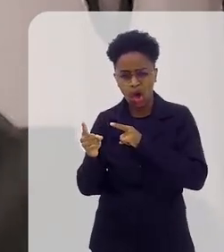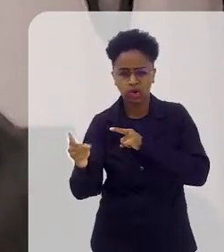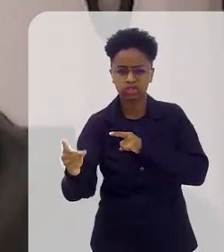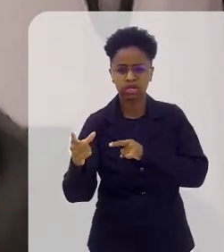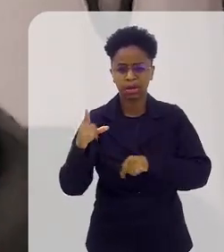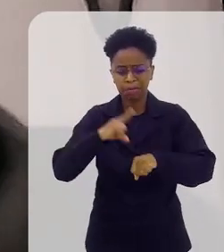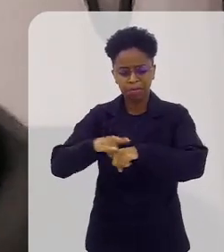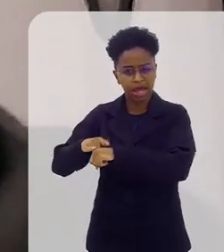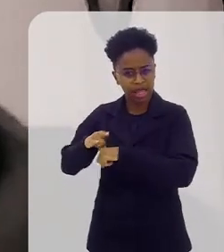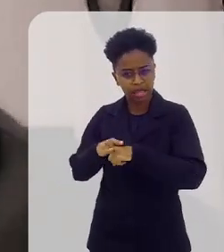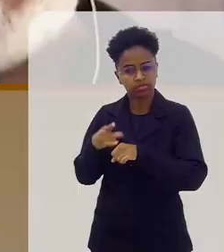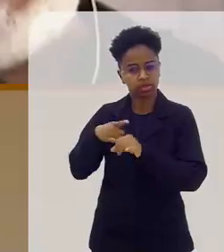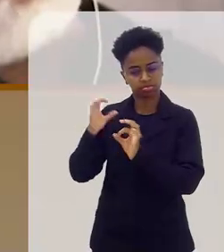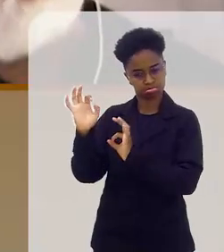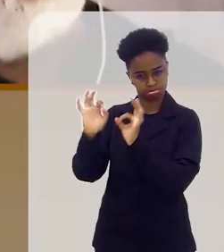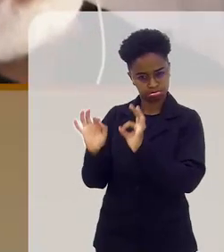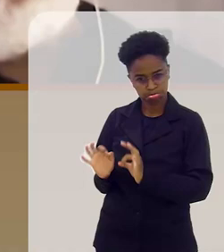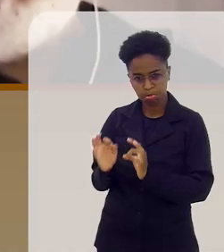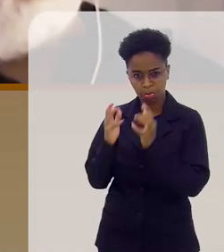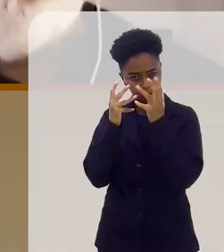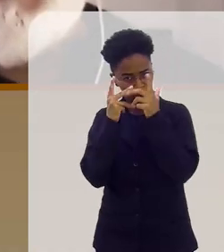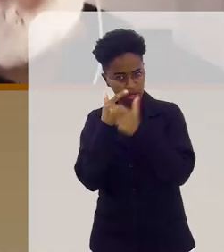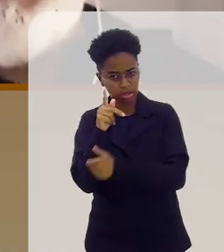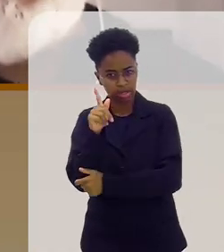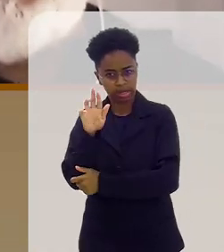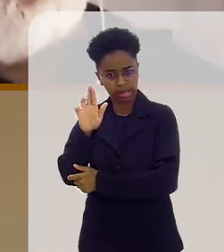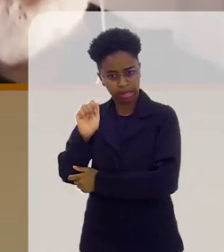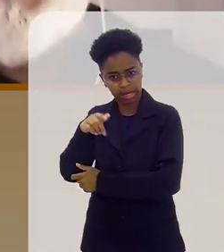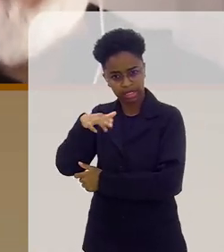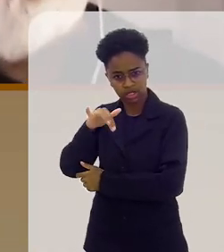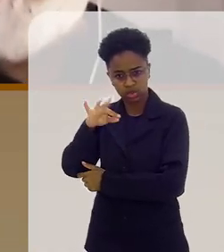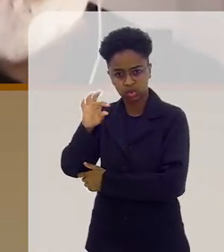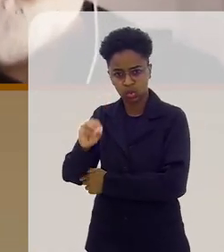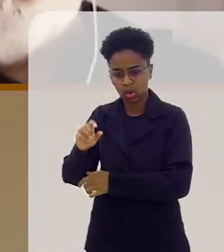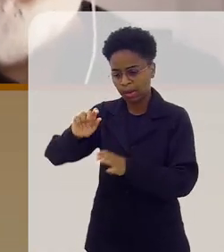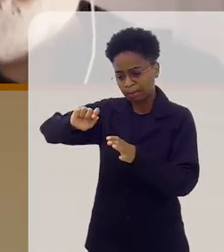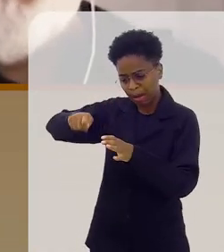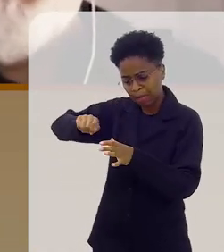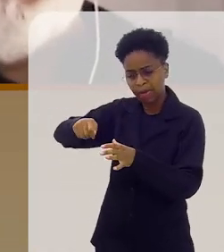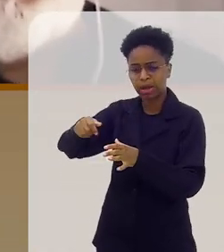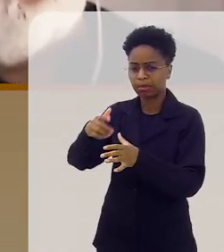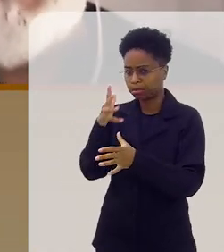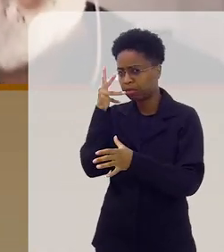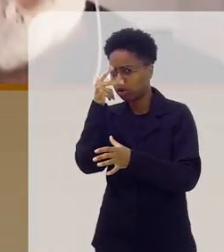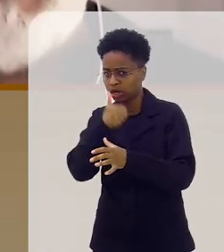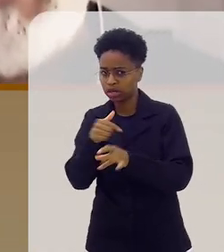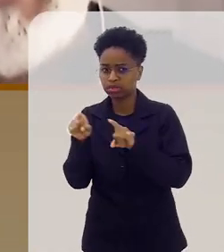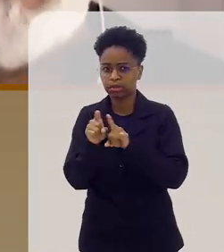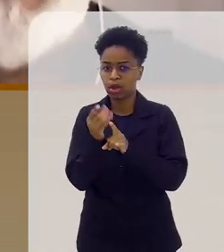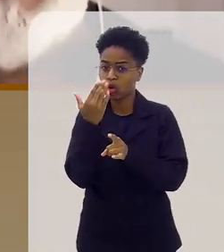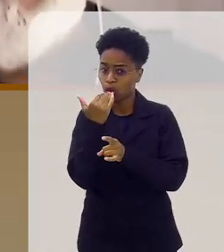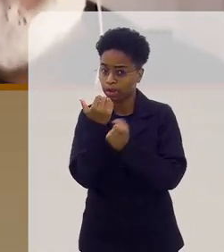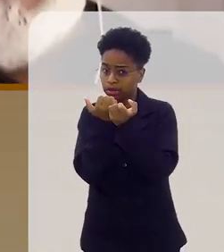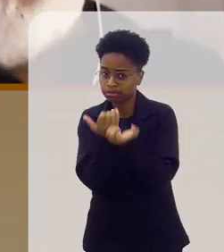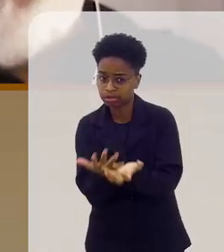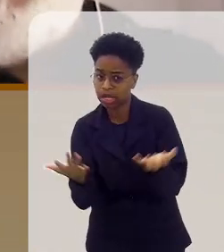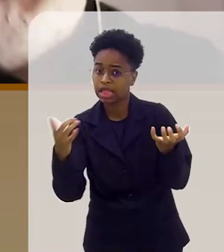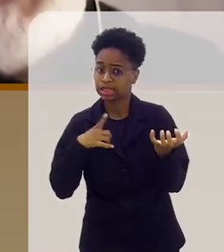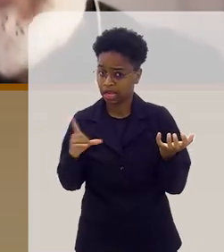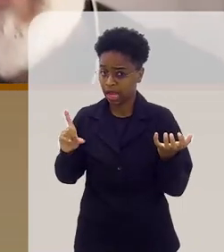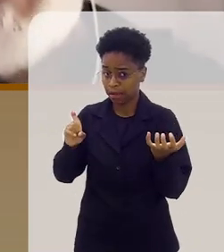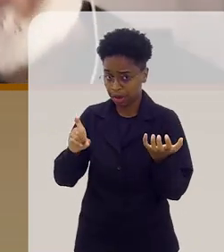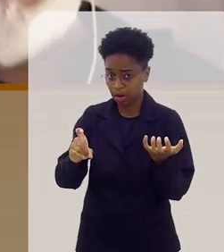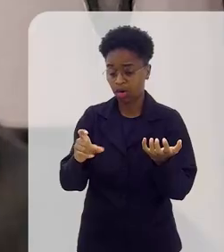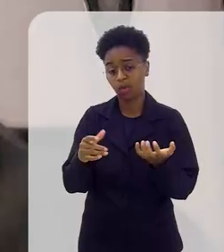era os banheiros eram todos feitos de granito, as torneiras tinham célula fotoelétrica, o